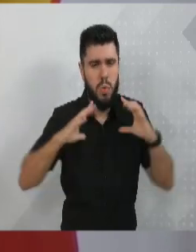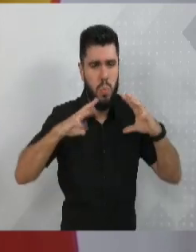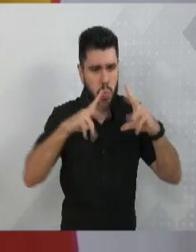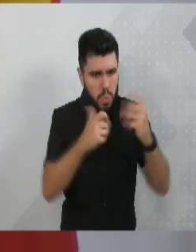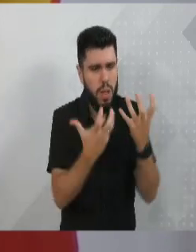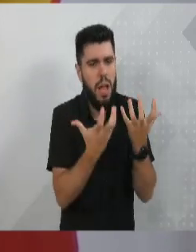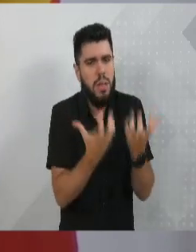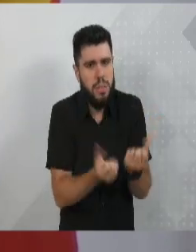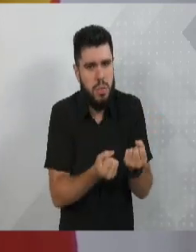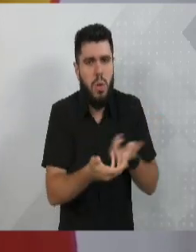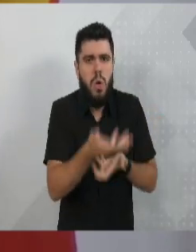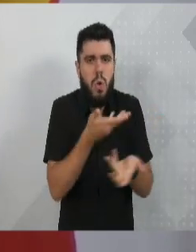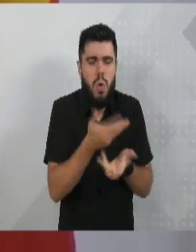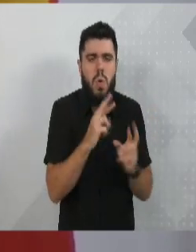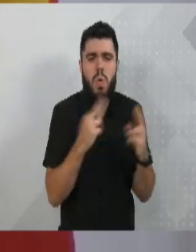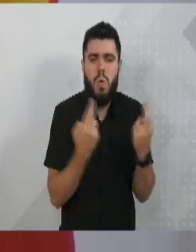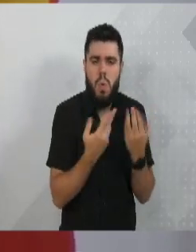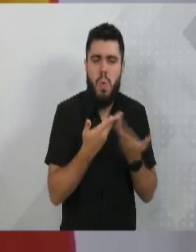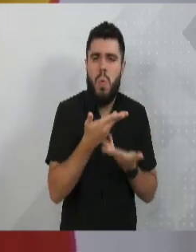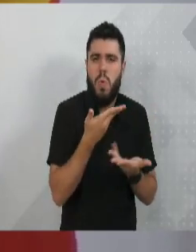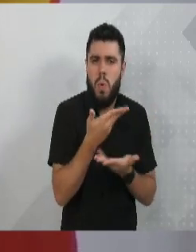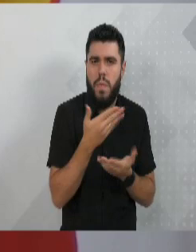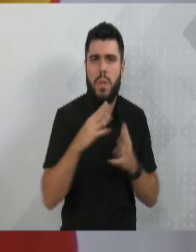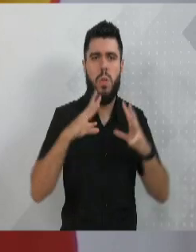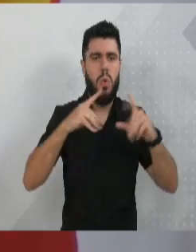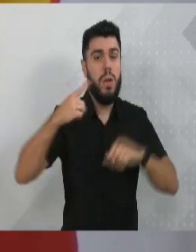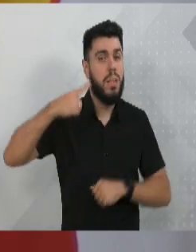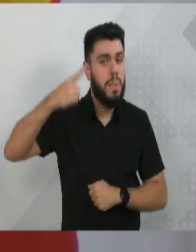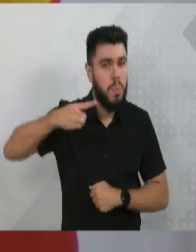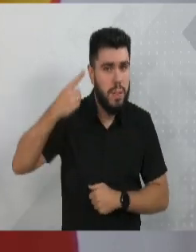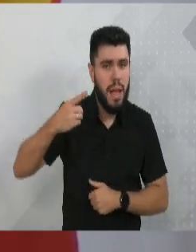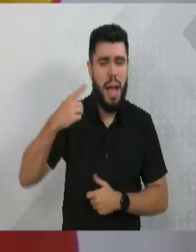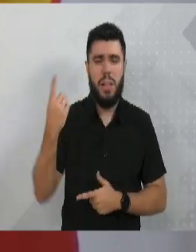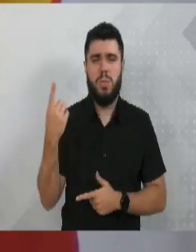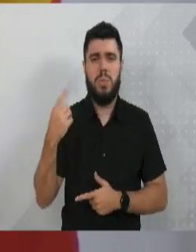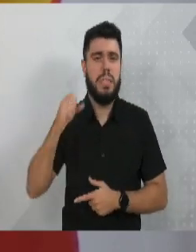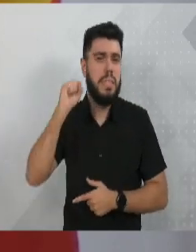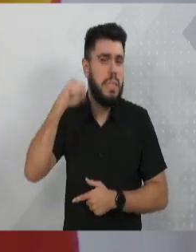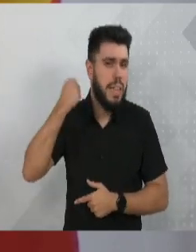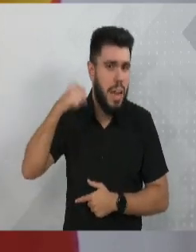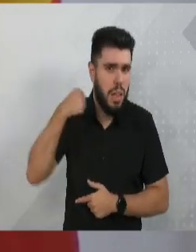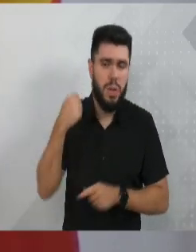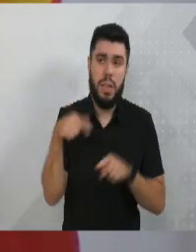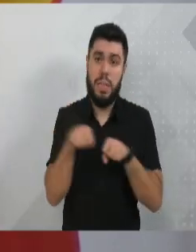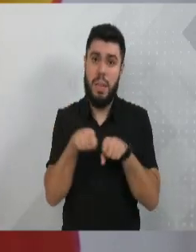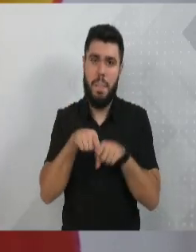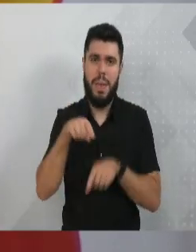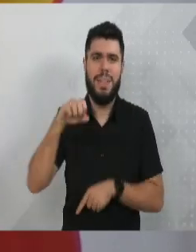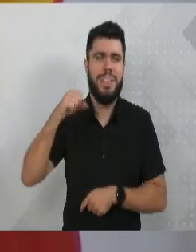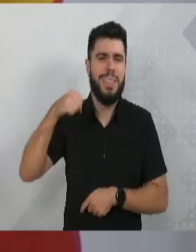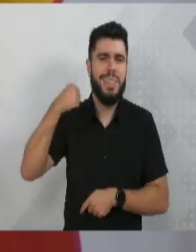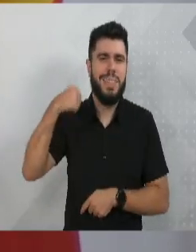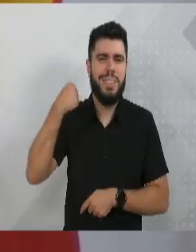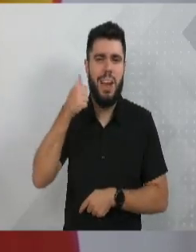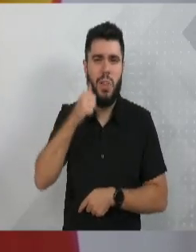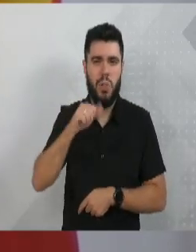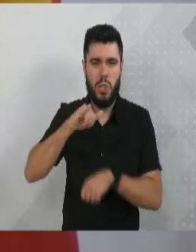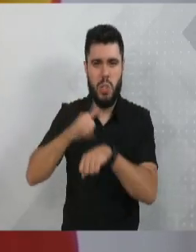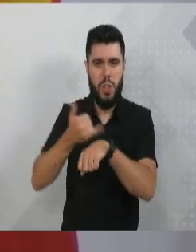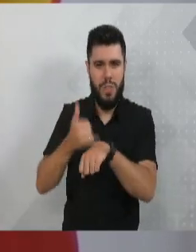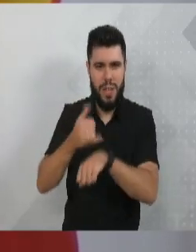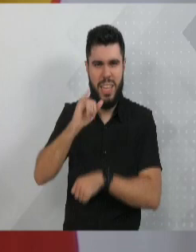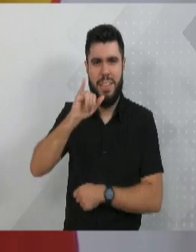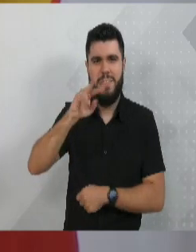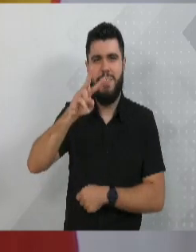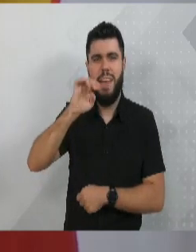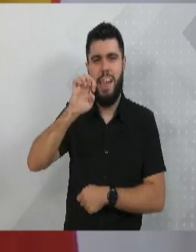deputados tá todos os senadores Inclusive a Senadora de Joinville Dani